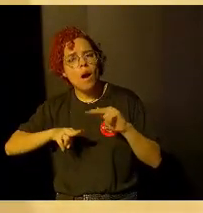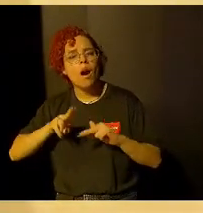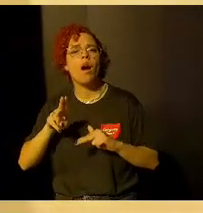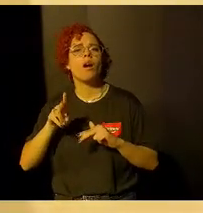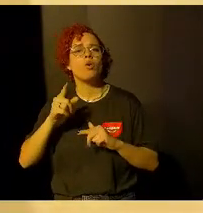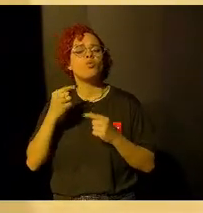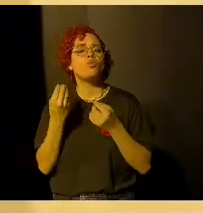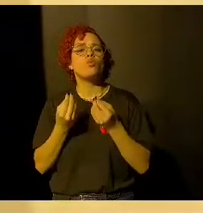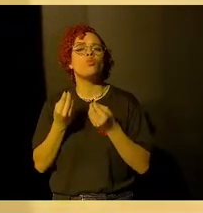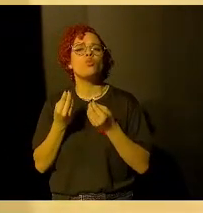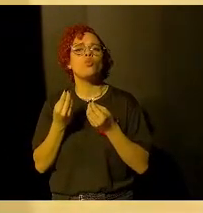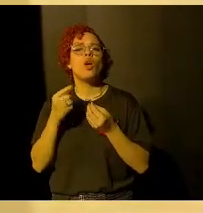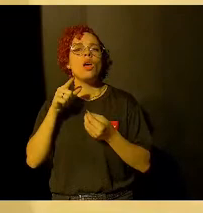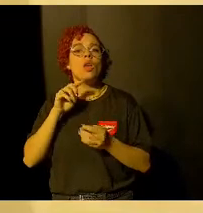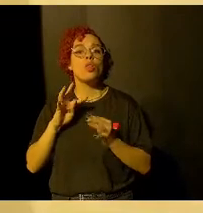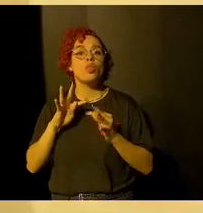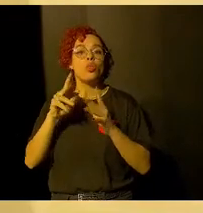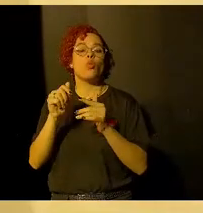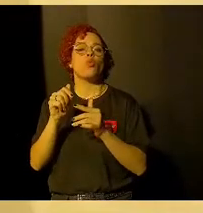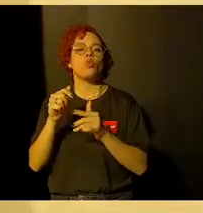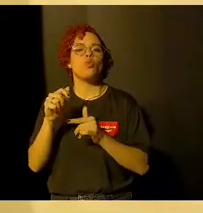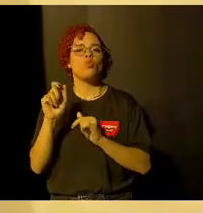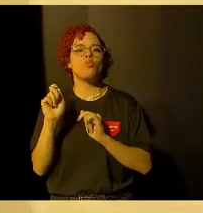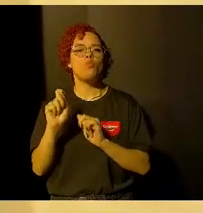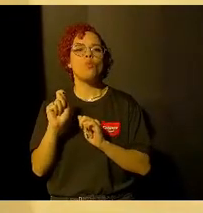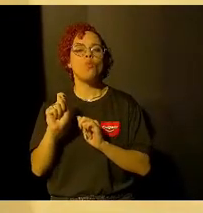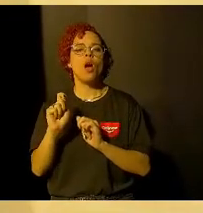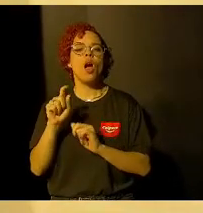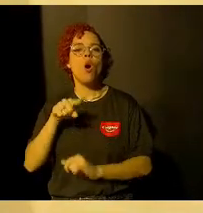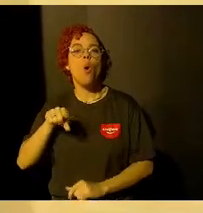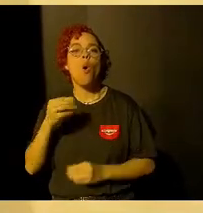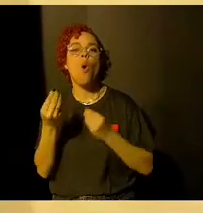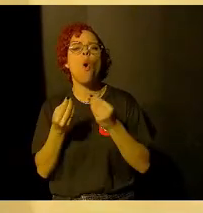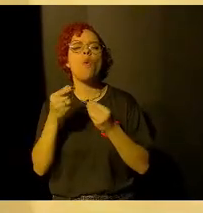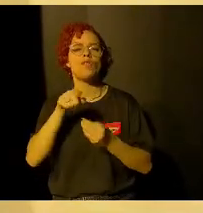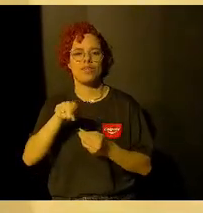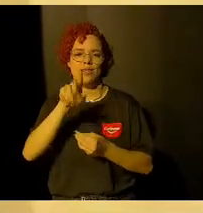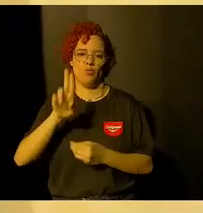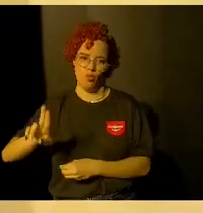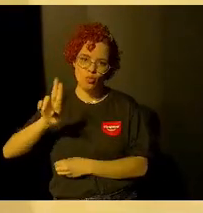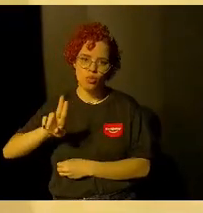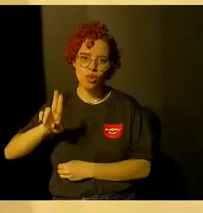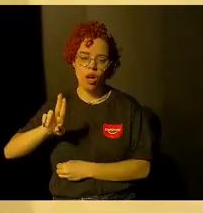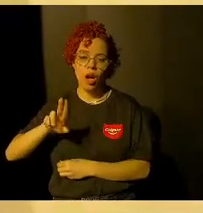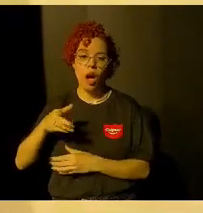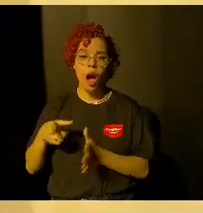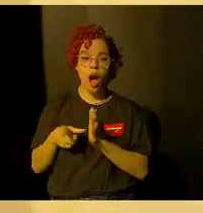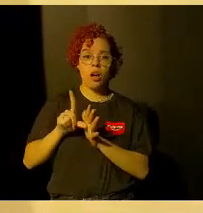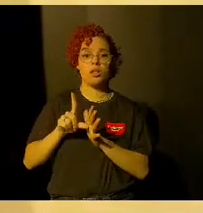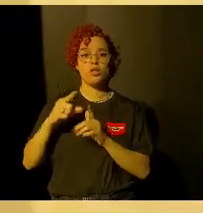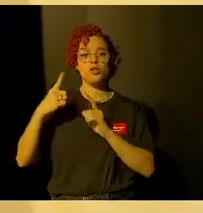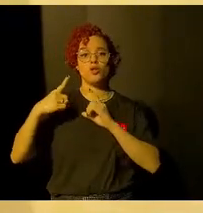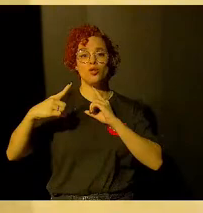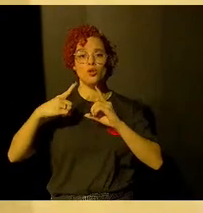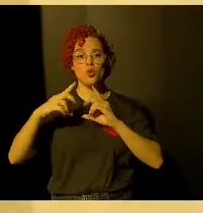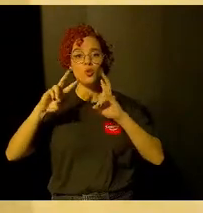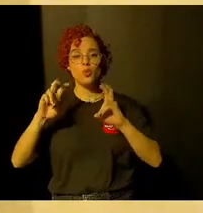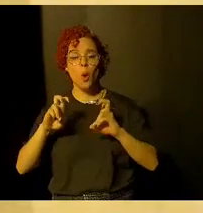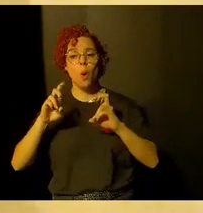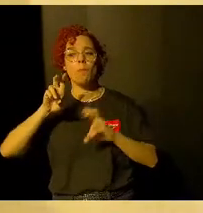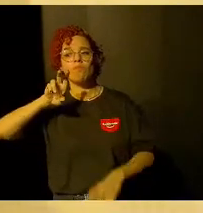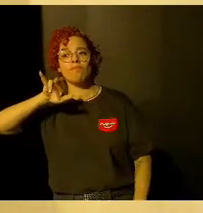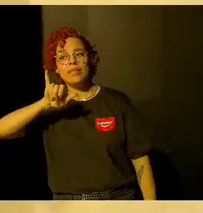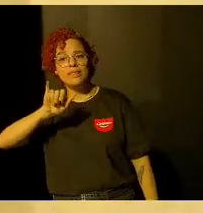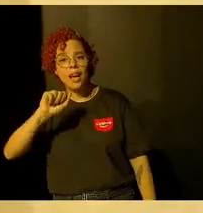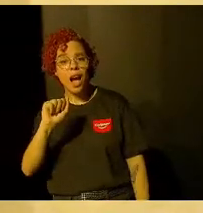achei maravilhoso porque quando ela falou assim antes de discutir o que é uma inteligência artificial O que que a gente entende por inteligência já bugou